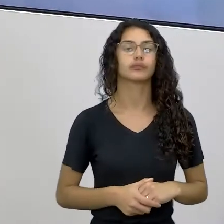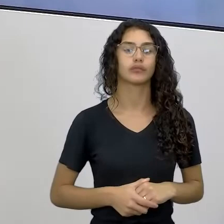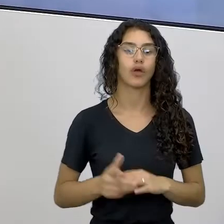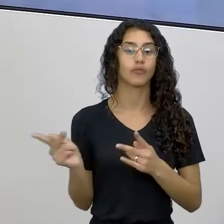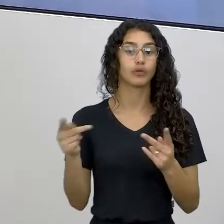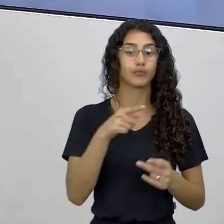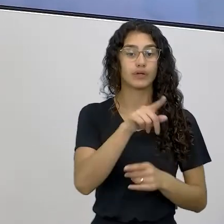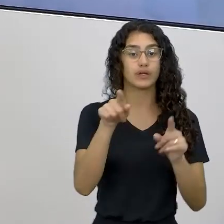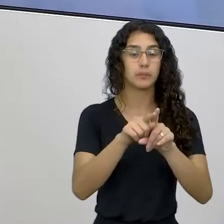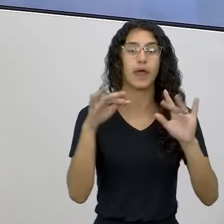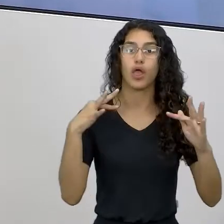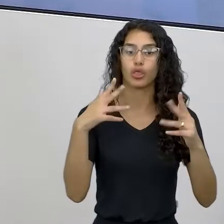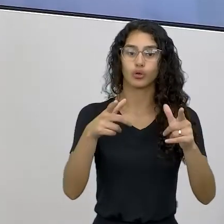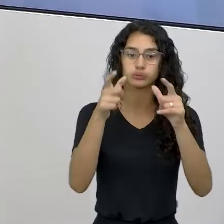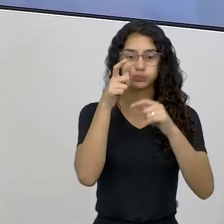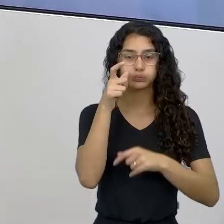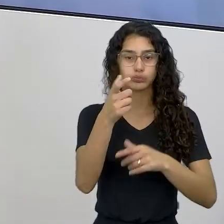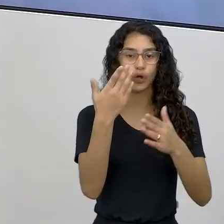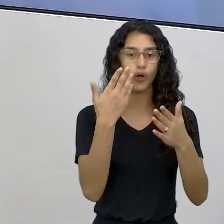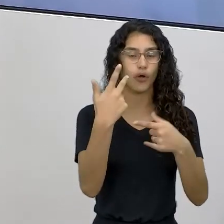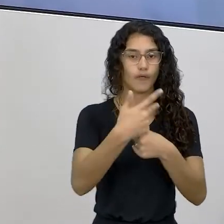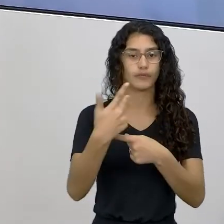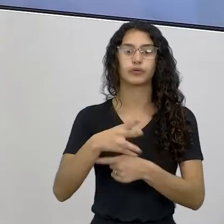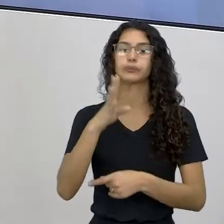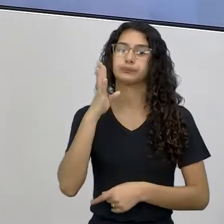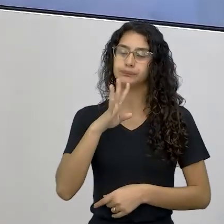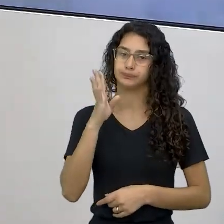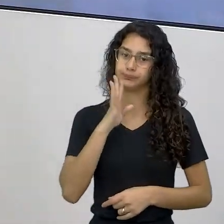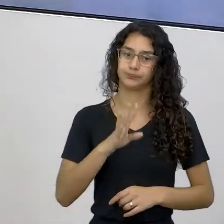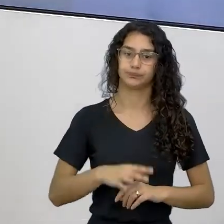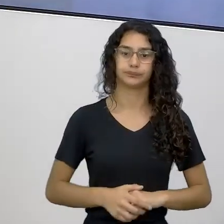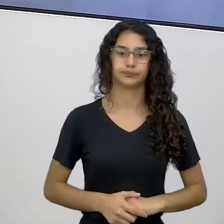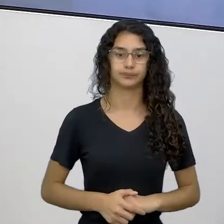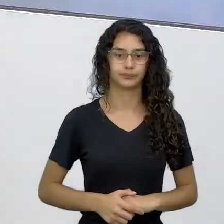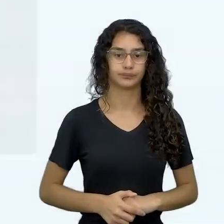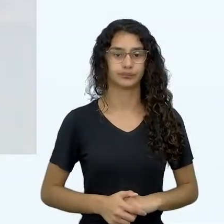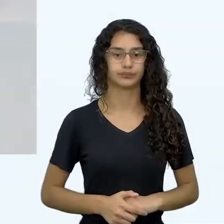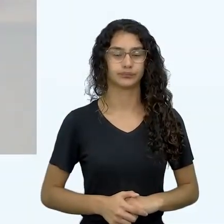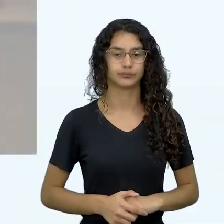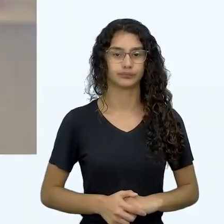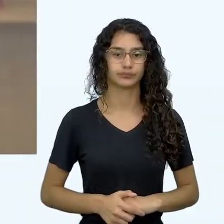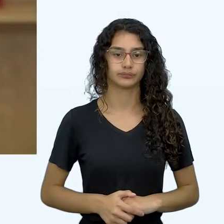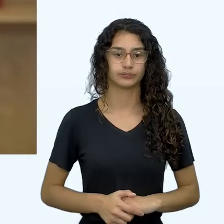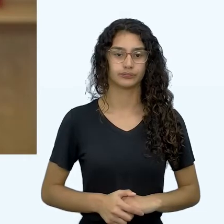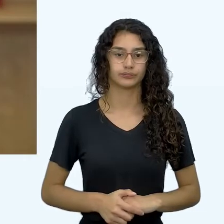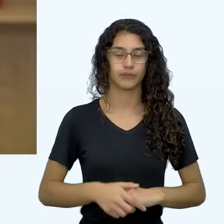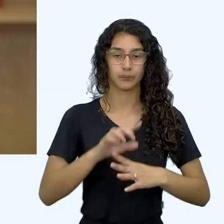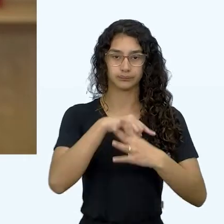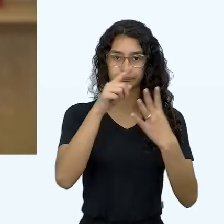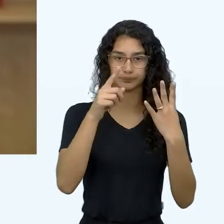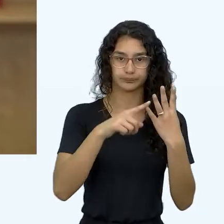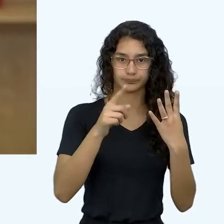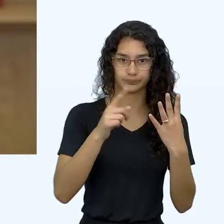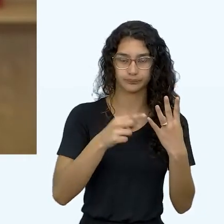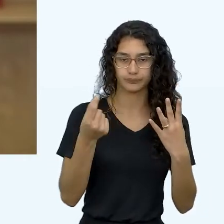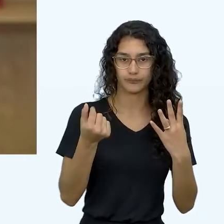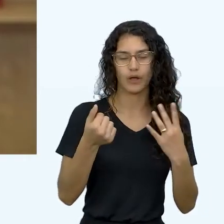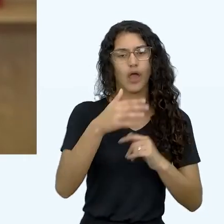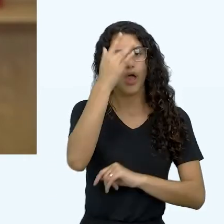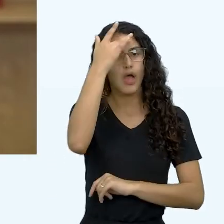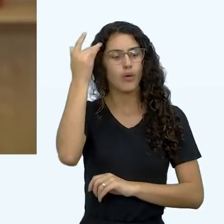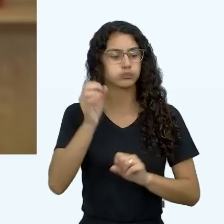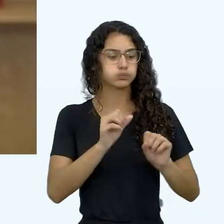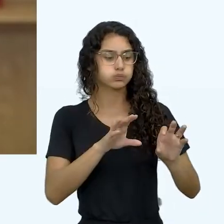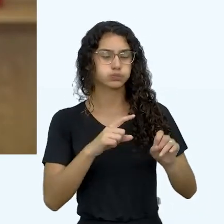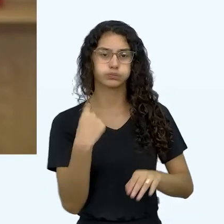convido vocês aí todos a assistir esse vídeo, é bem legal. quarta regra do dinheiro. As pessoas ensinam